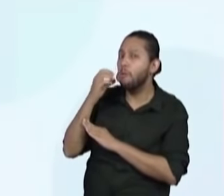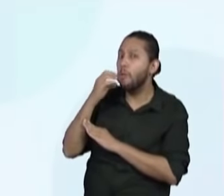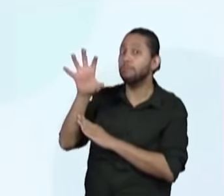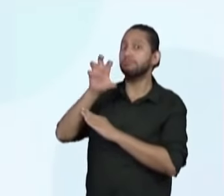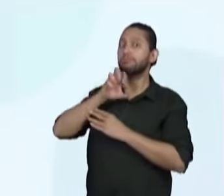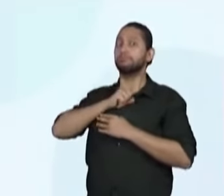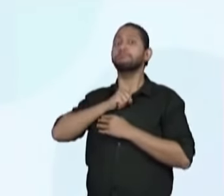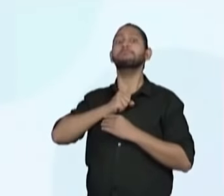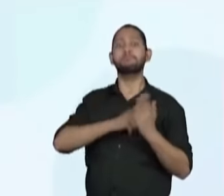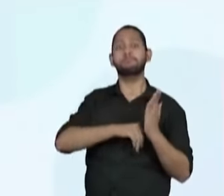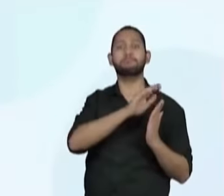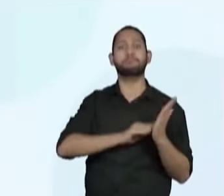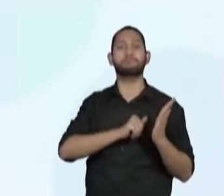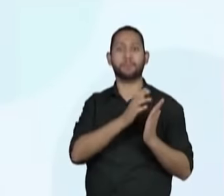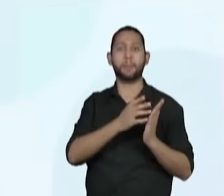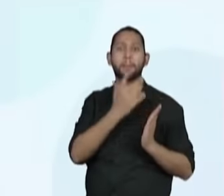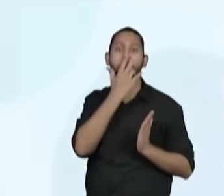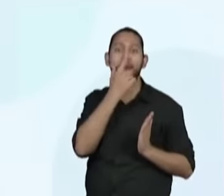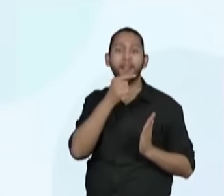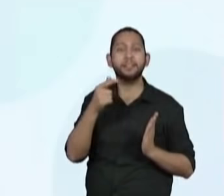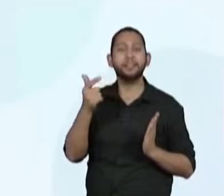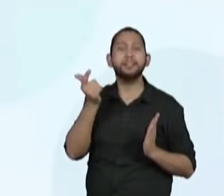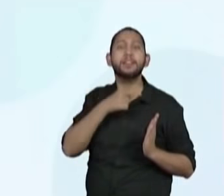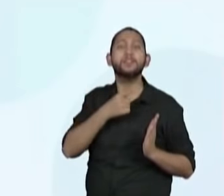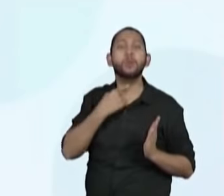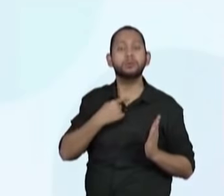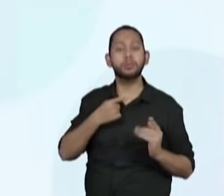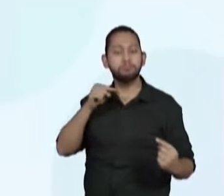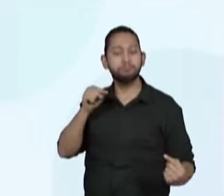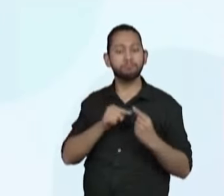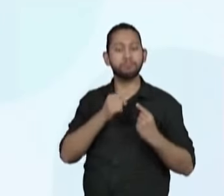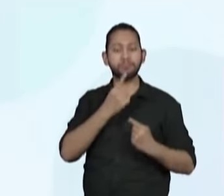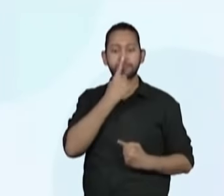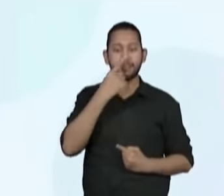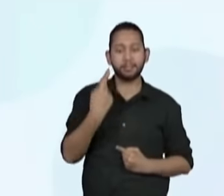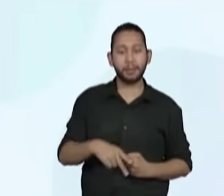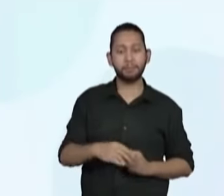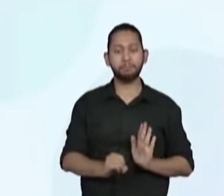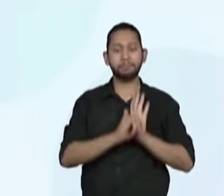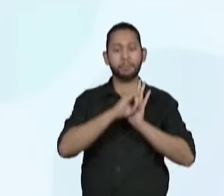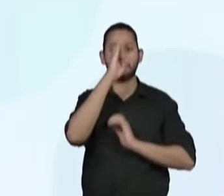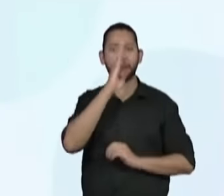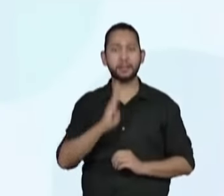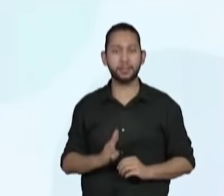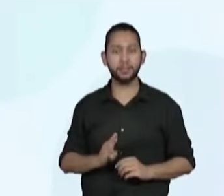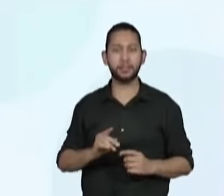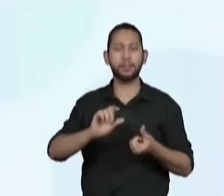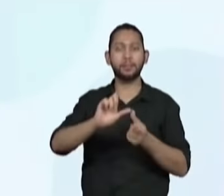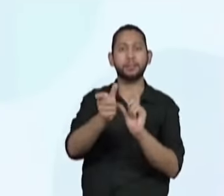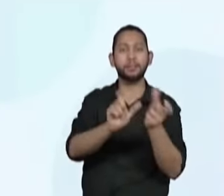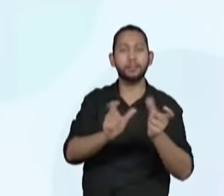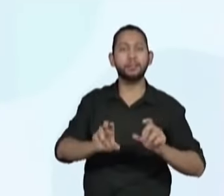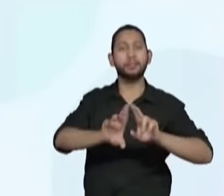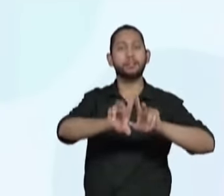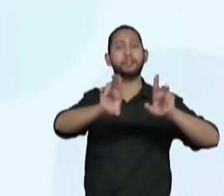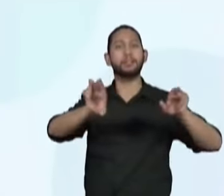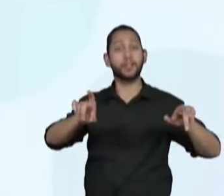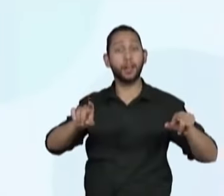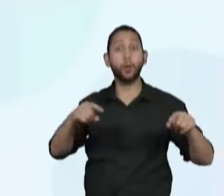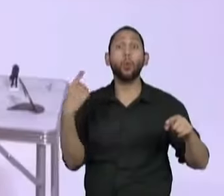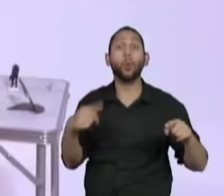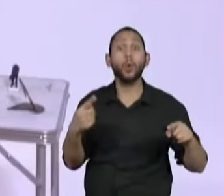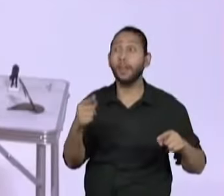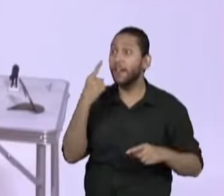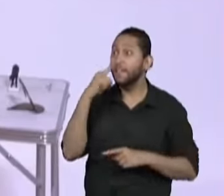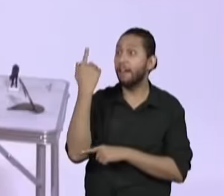Então, ela traduzia na busca dela pela brasilidade a estilização geométrica de elementos da nossa fauna e flora. E